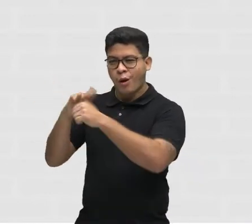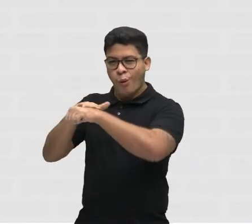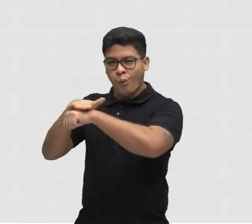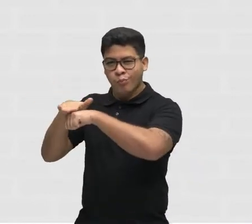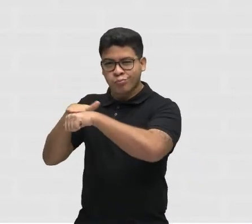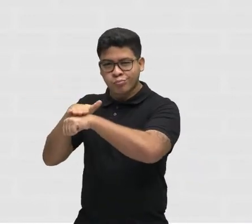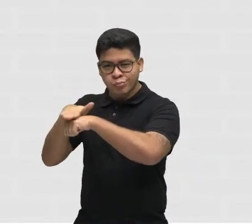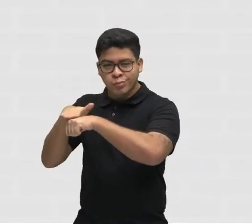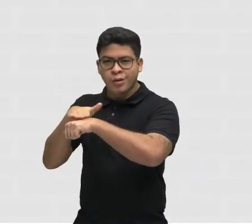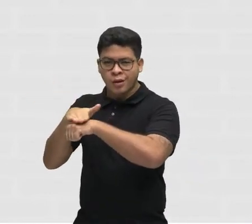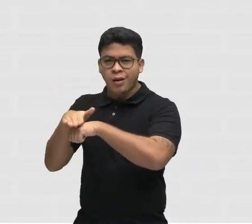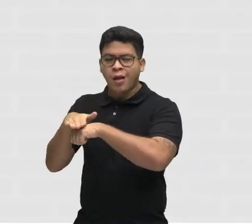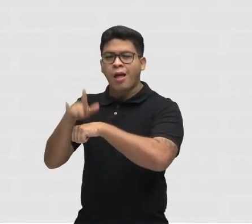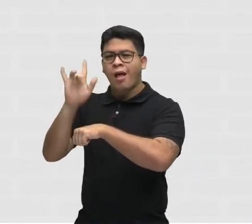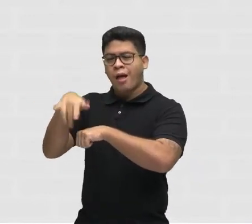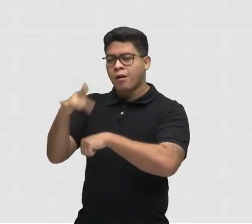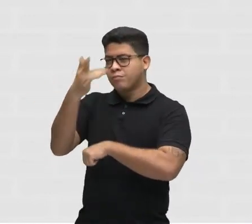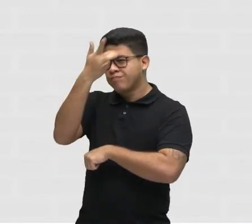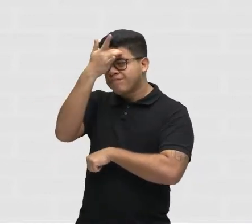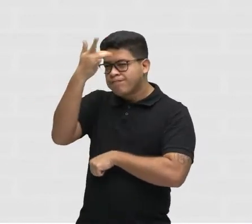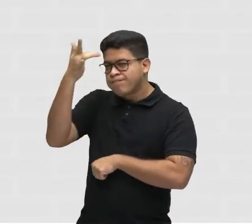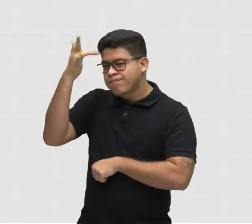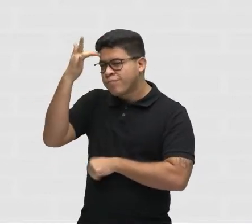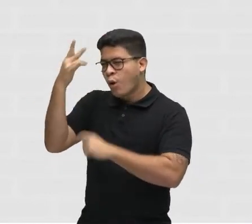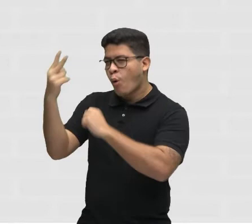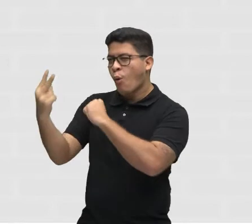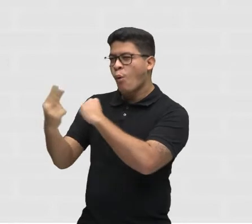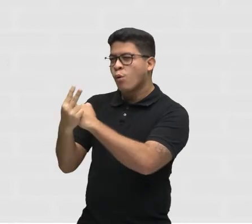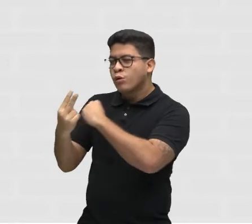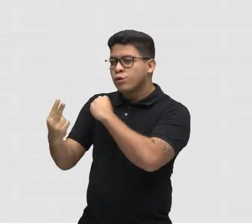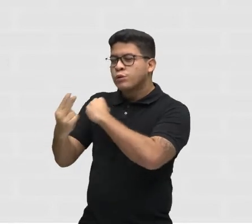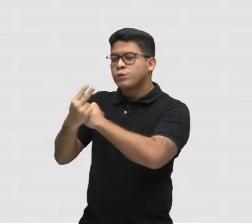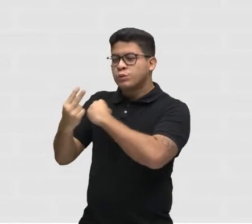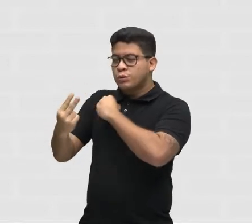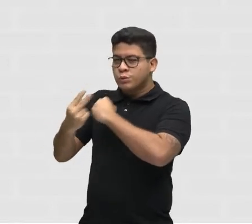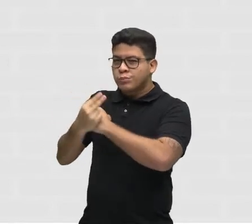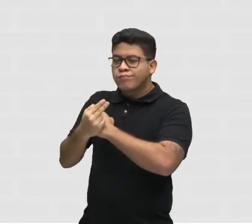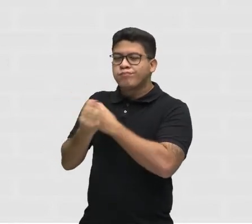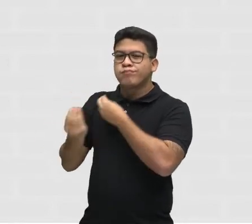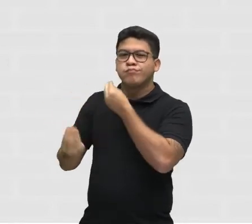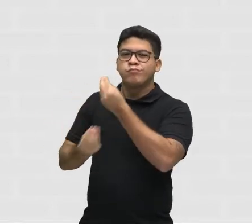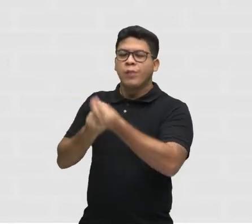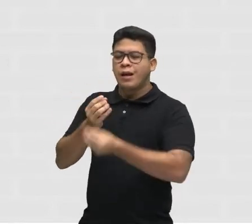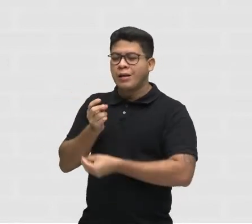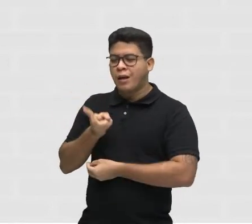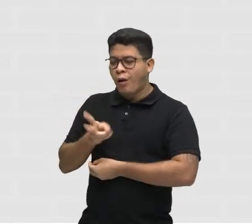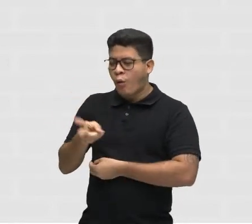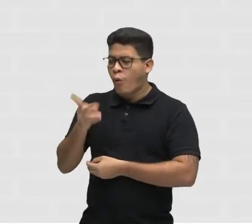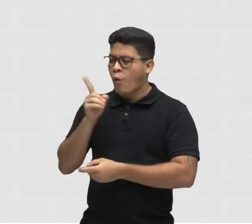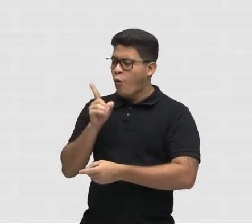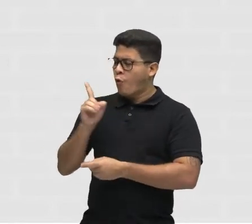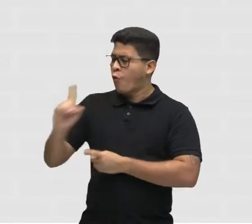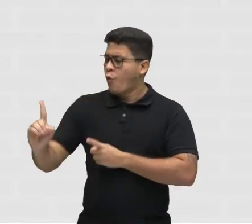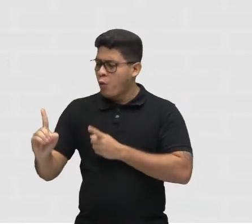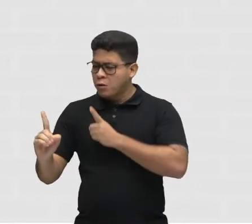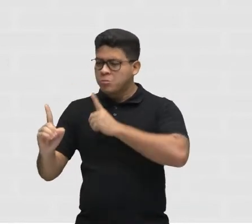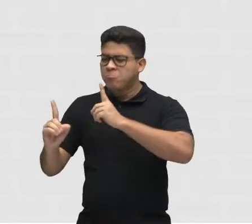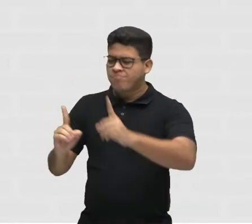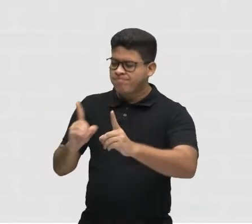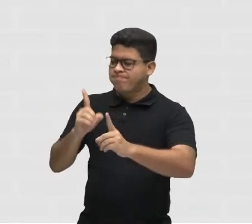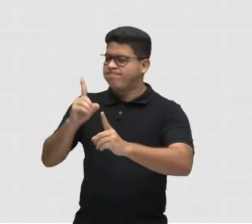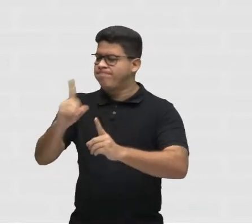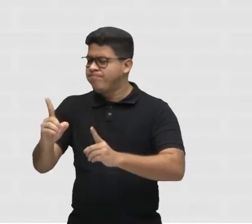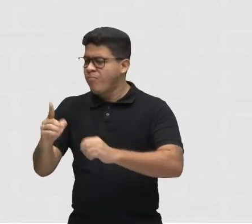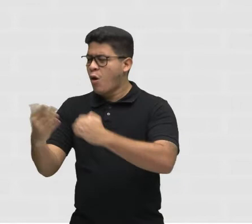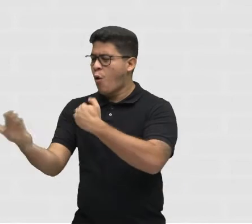científica para tratar a depressão, para tratar o sofrimento. Se eu já fui em vários lugares, conversei com várias pessoas e ainda está aqui